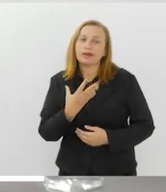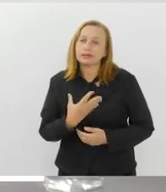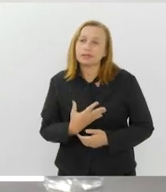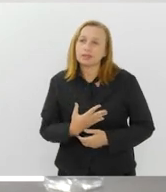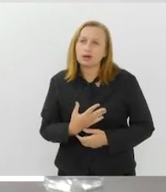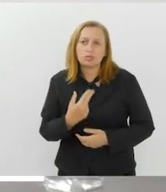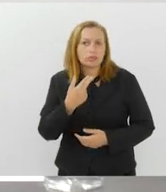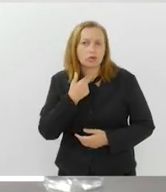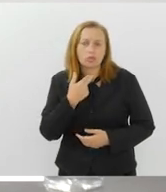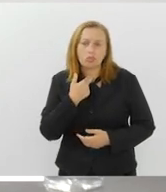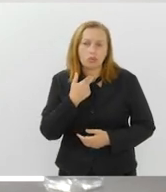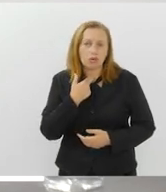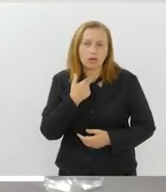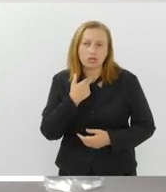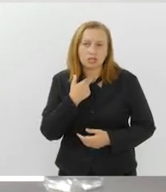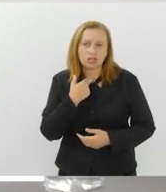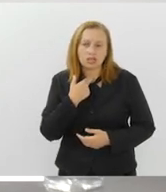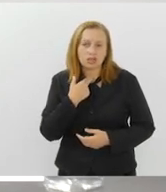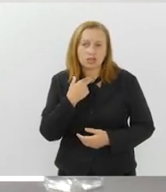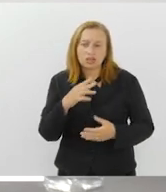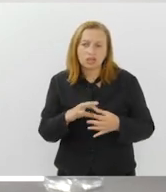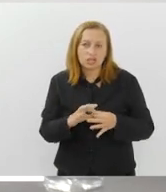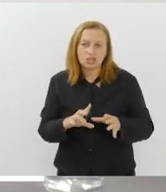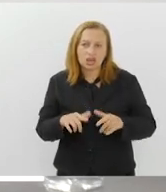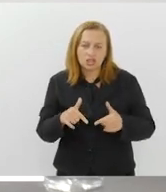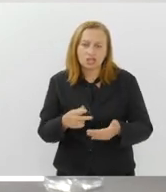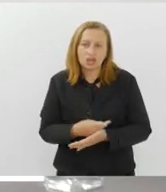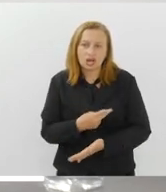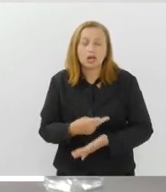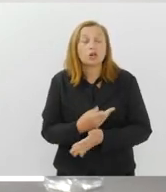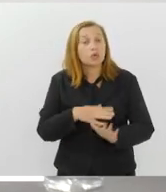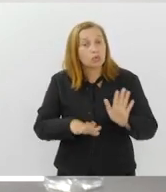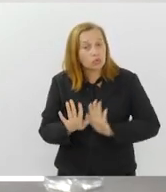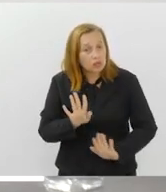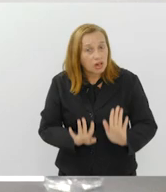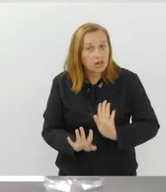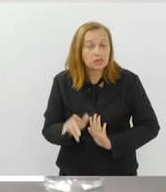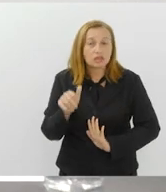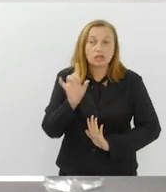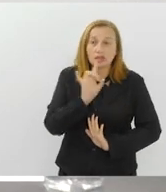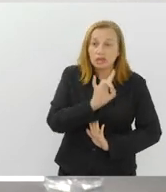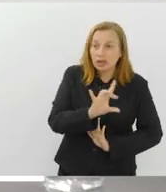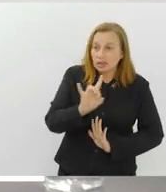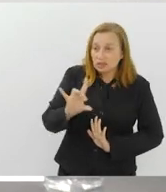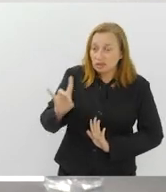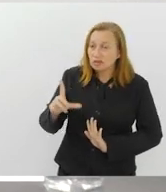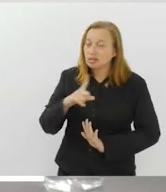não pode se render ao sistema. E cuidado, que cada um aqui, principalmente